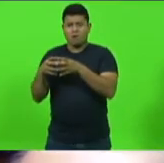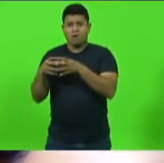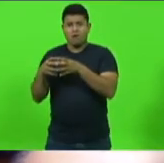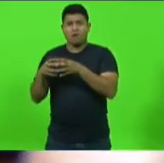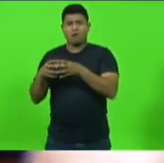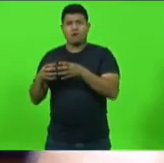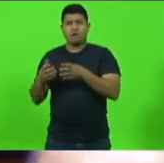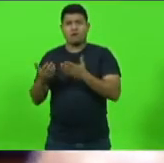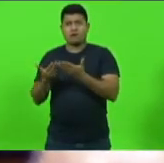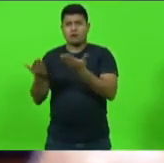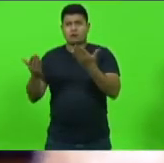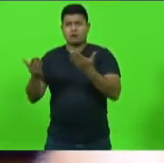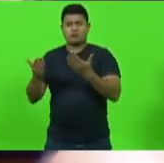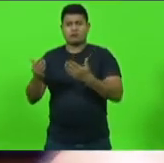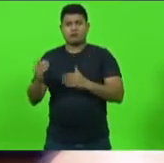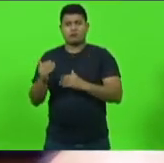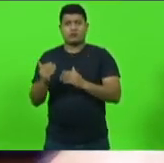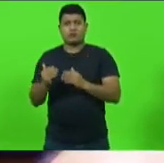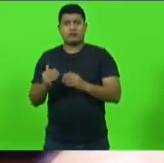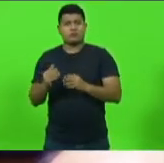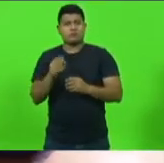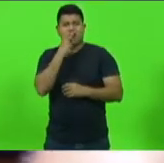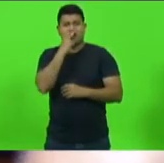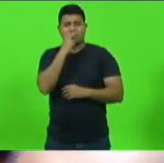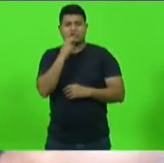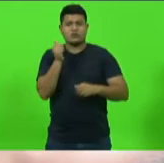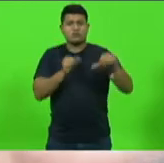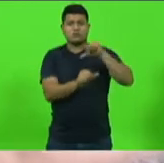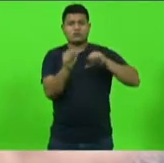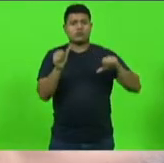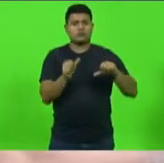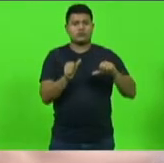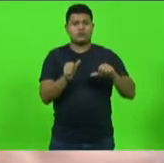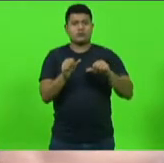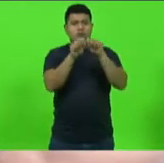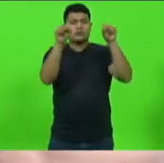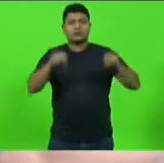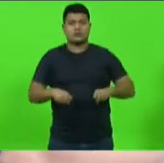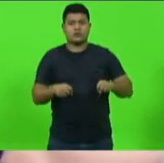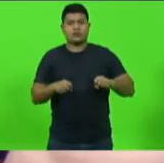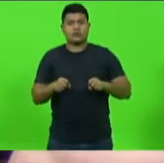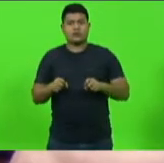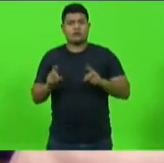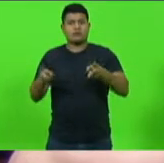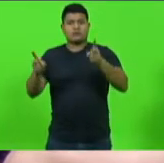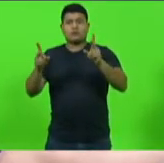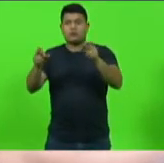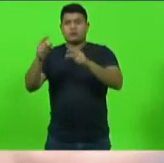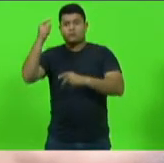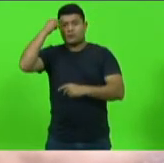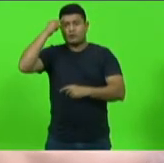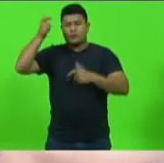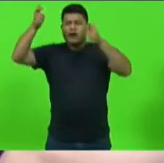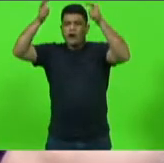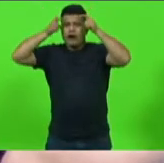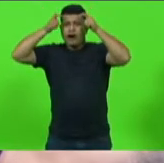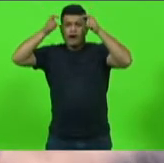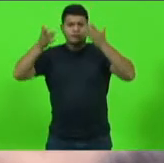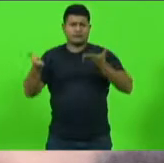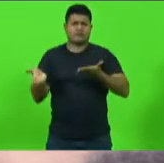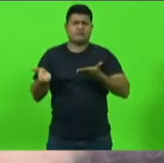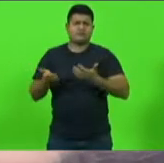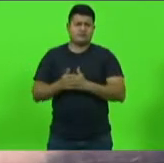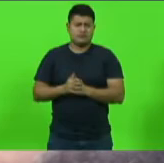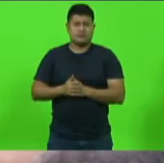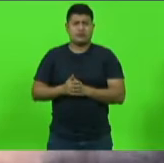da nobreza, só mudou o sistema. Então, vou votar a favor do